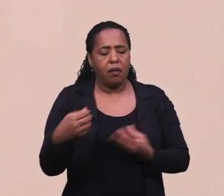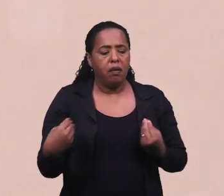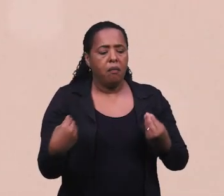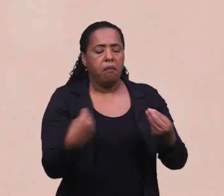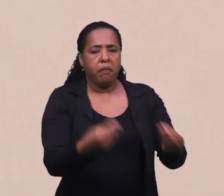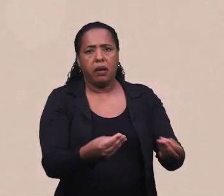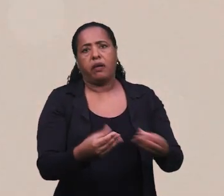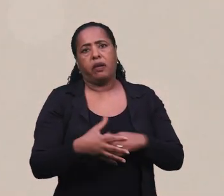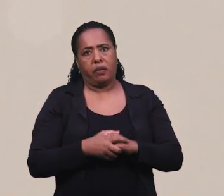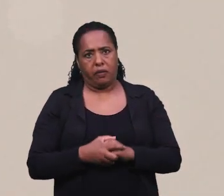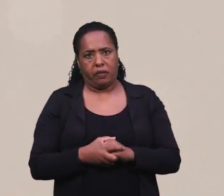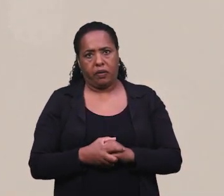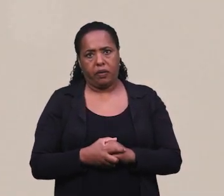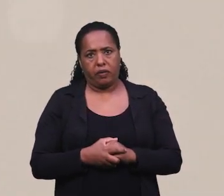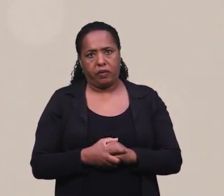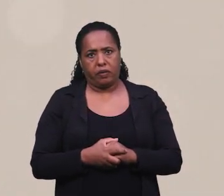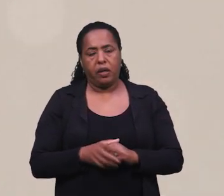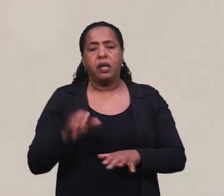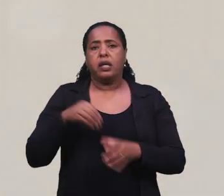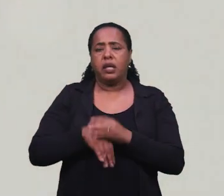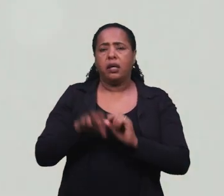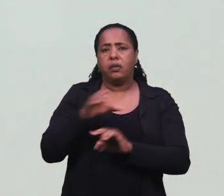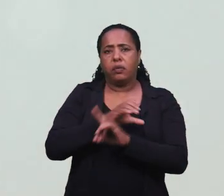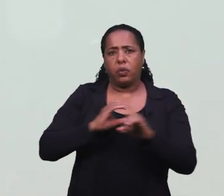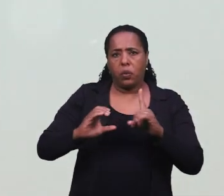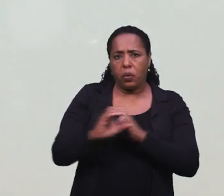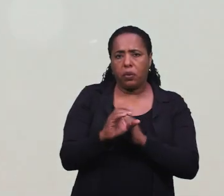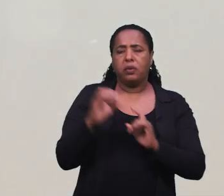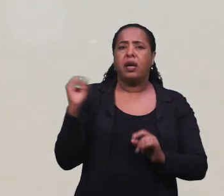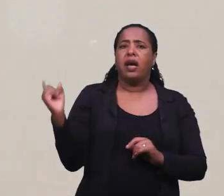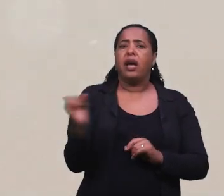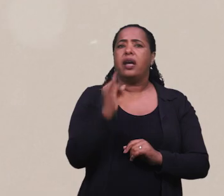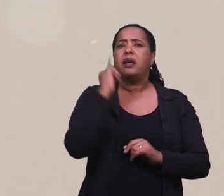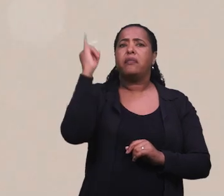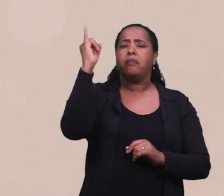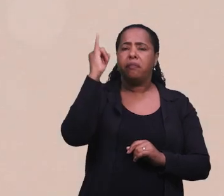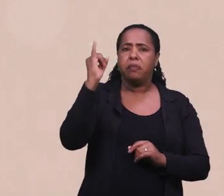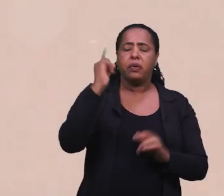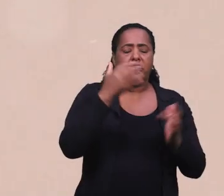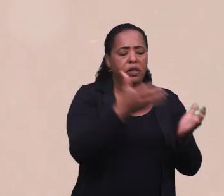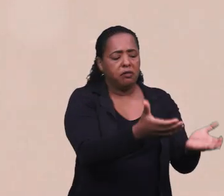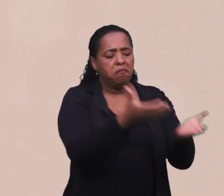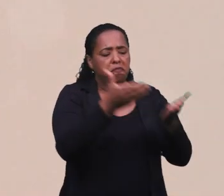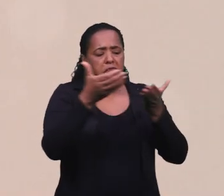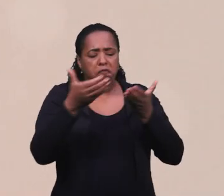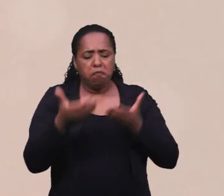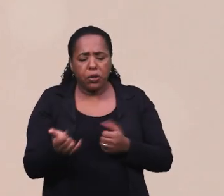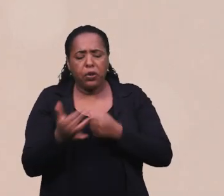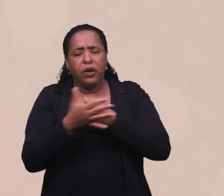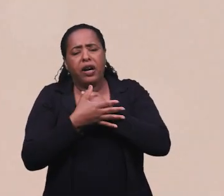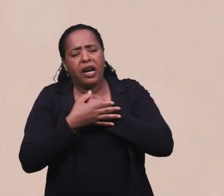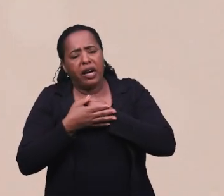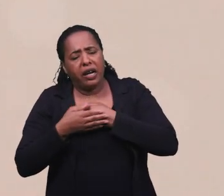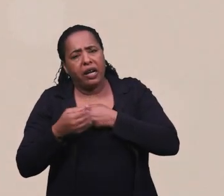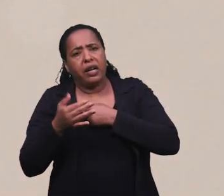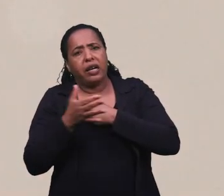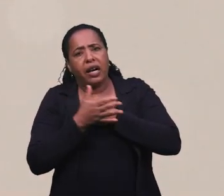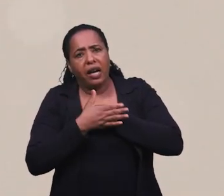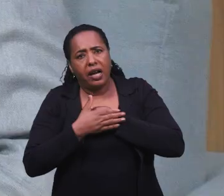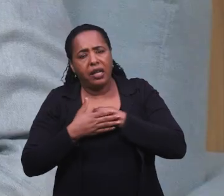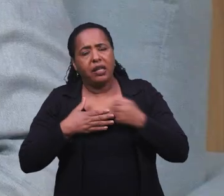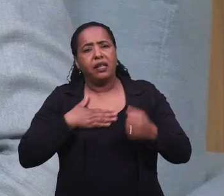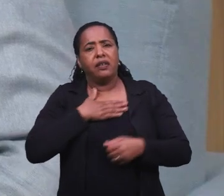minha pergunta para o programa hoje é: como acolher uma pessoa idosa num seminário no